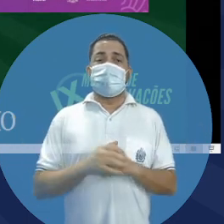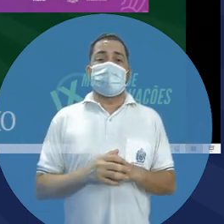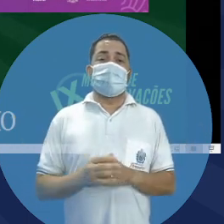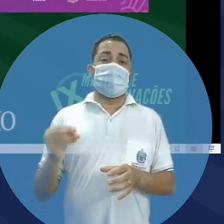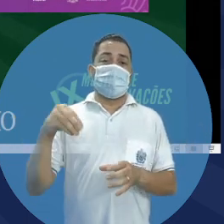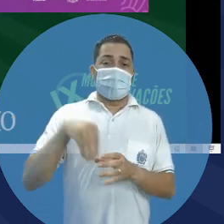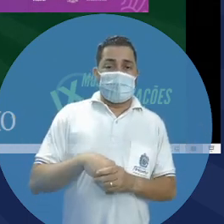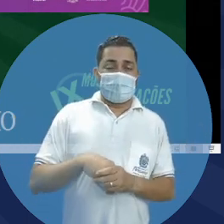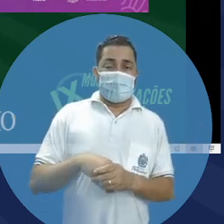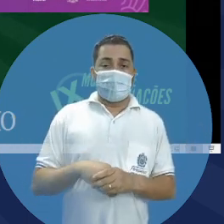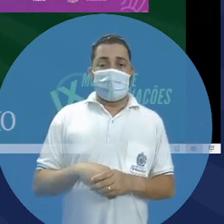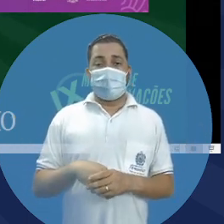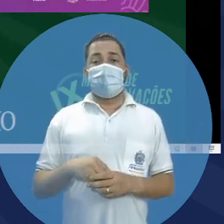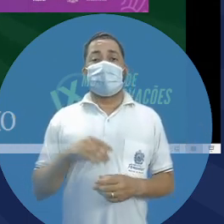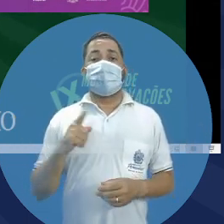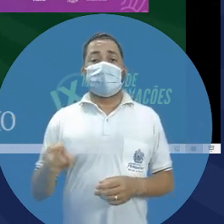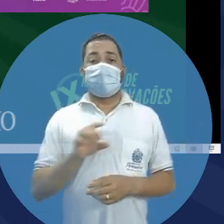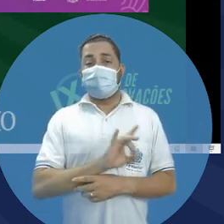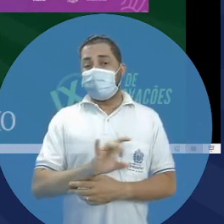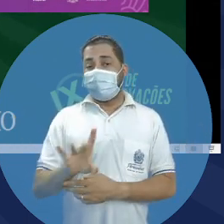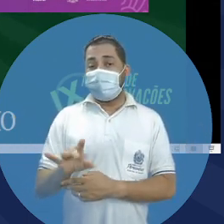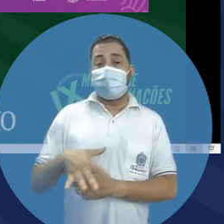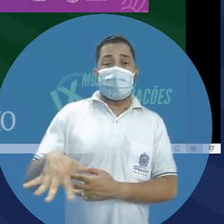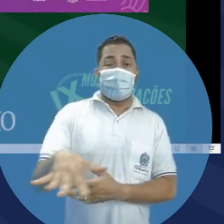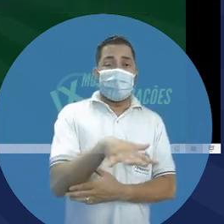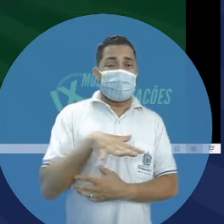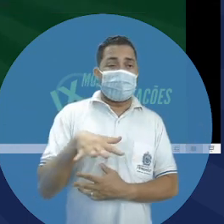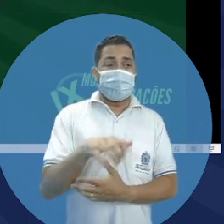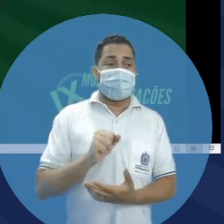seu componente, dentro de cada área.